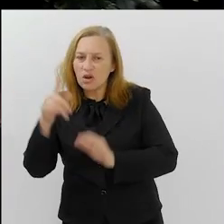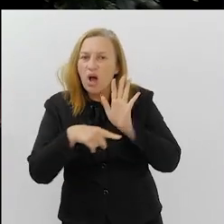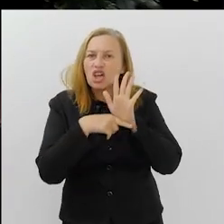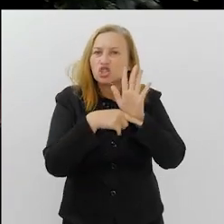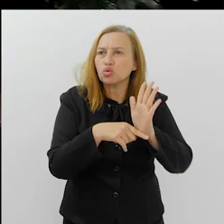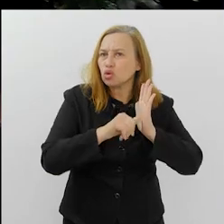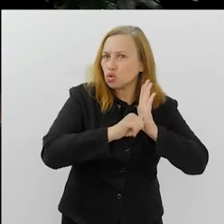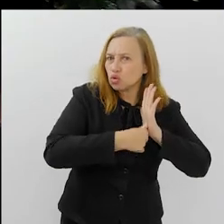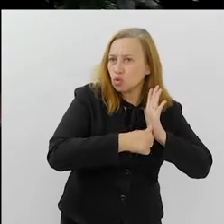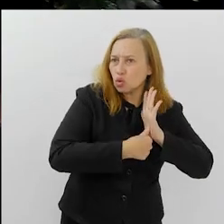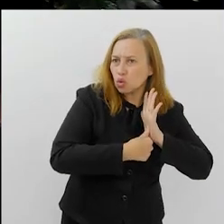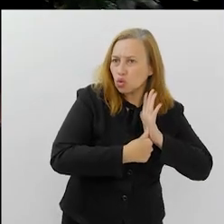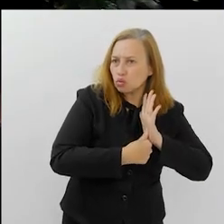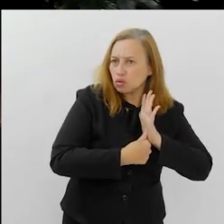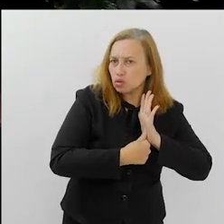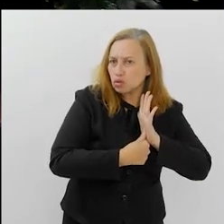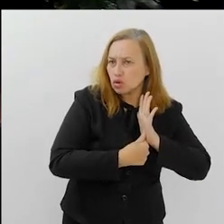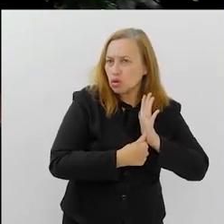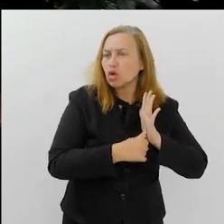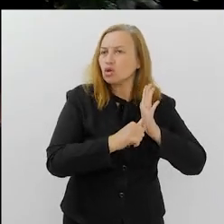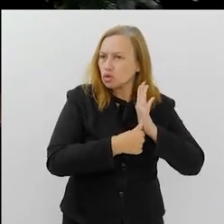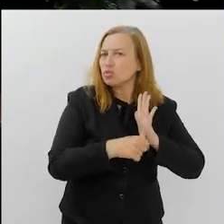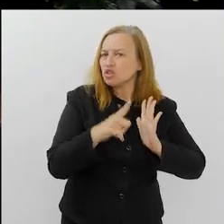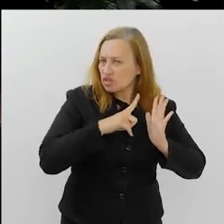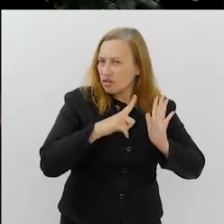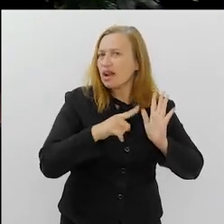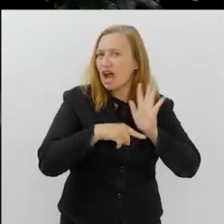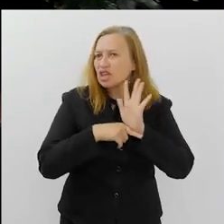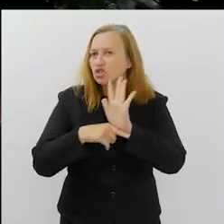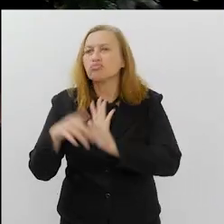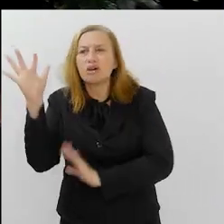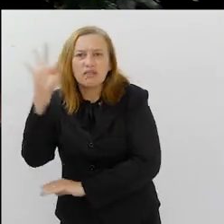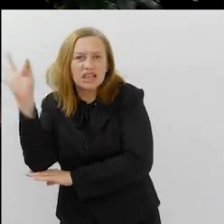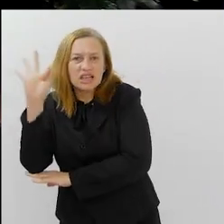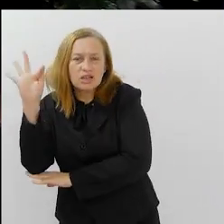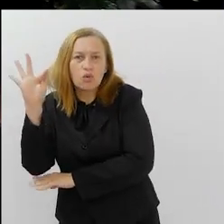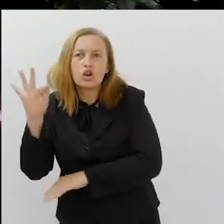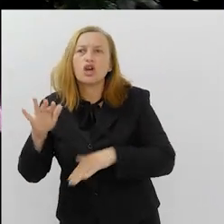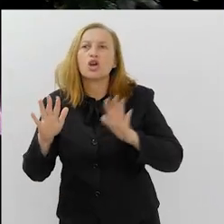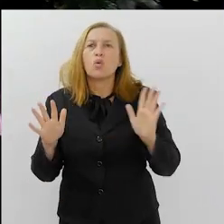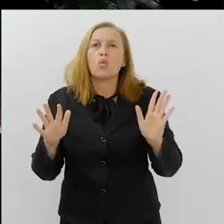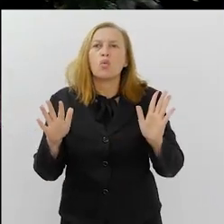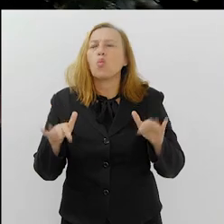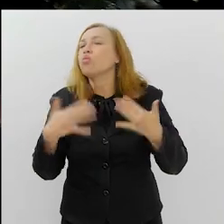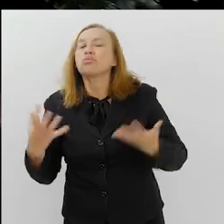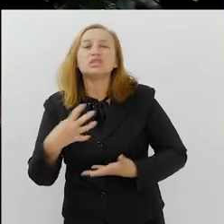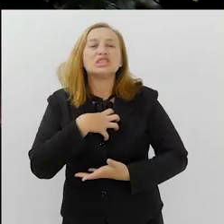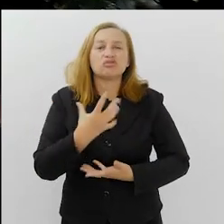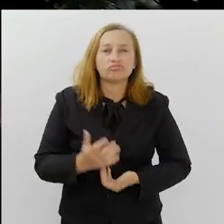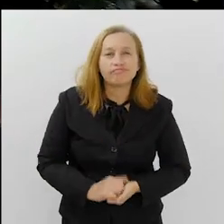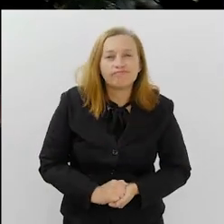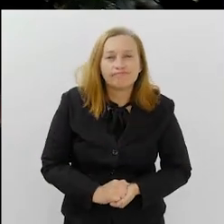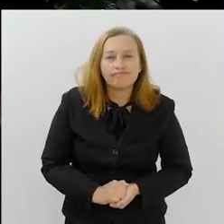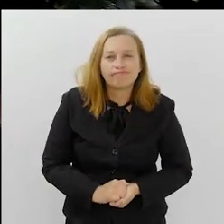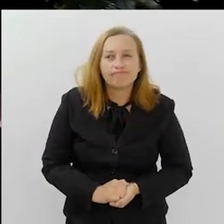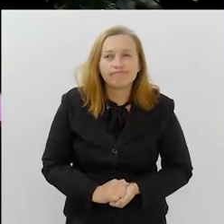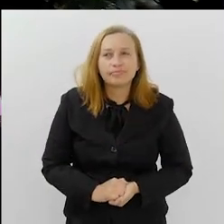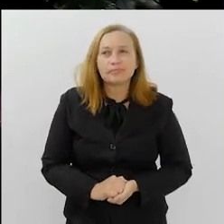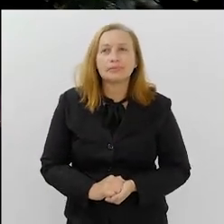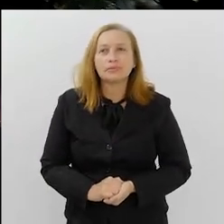a ver alguma ajuda? Os clubes participantes tiveram alguma ajuda da federação? E se tiveram, em que sentido?